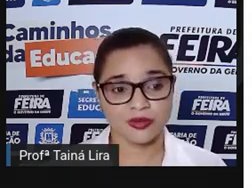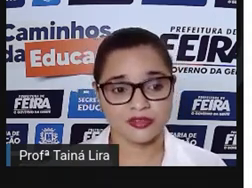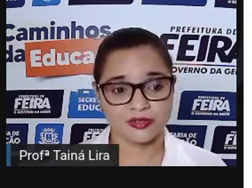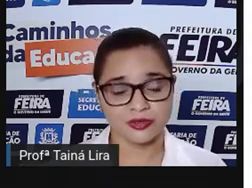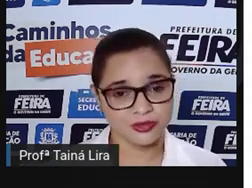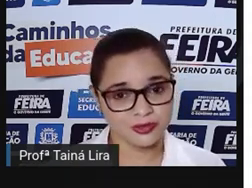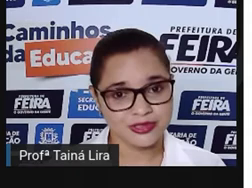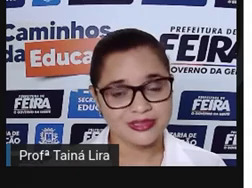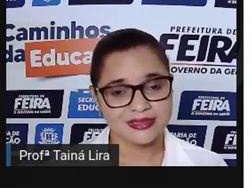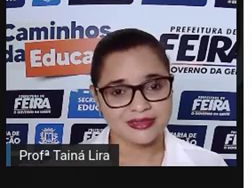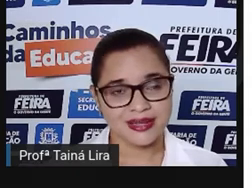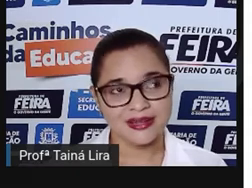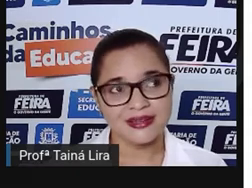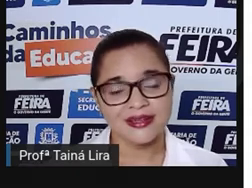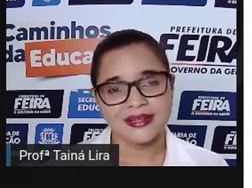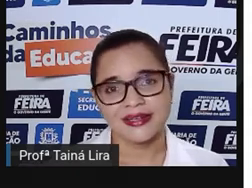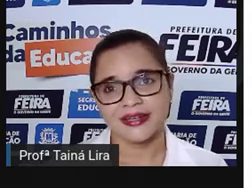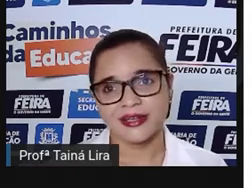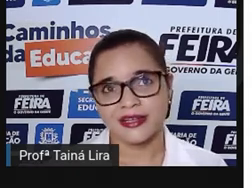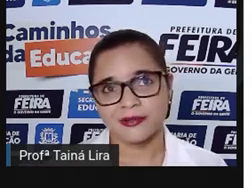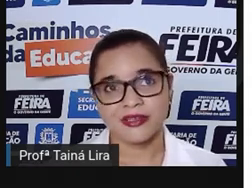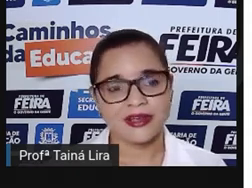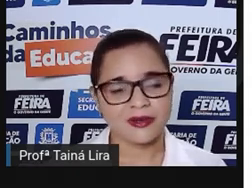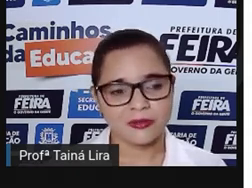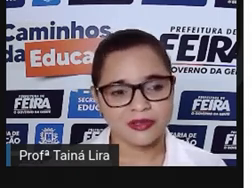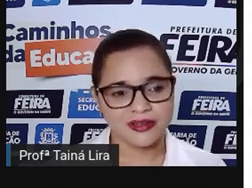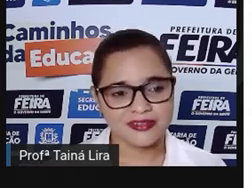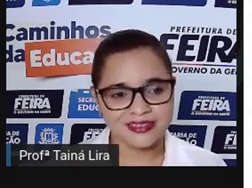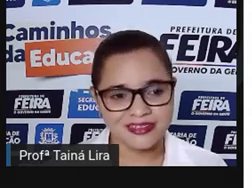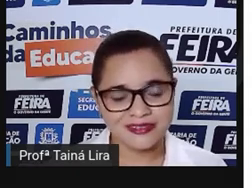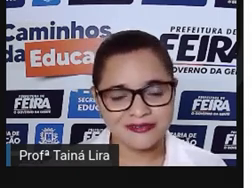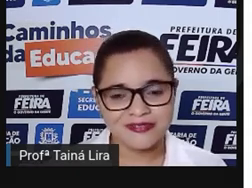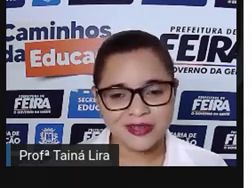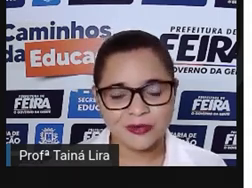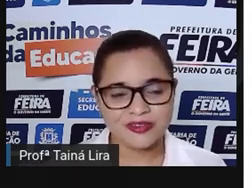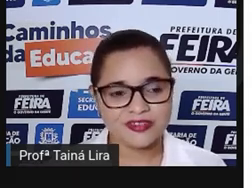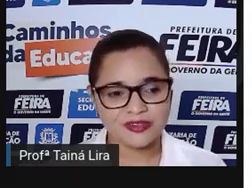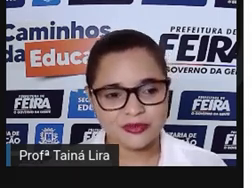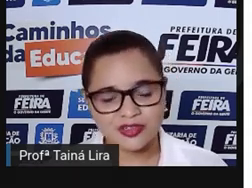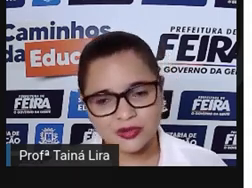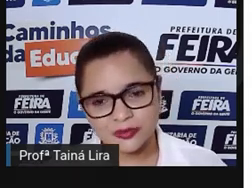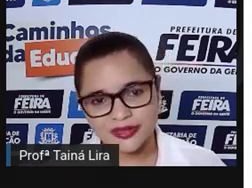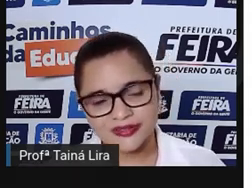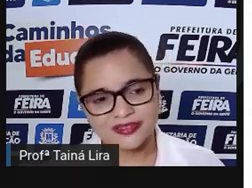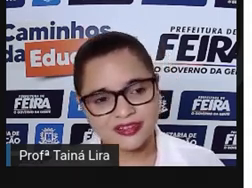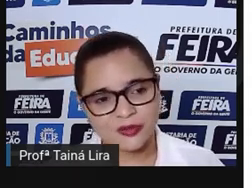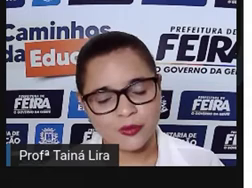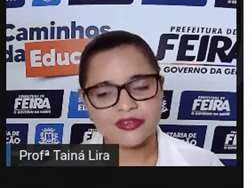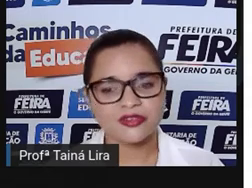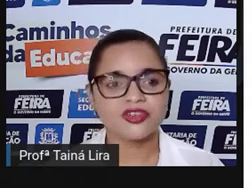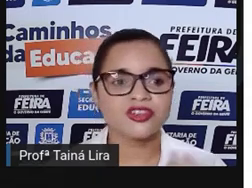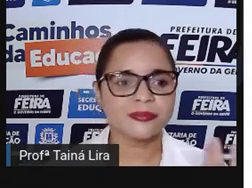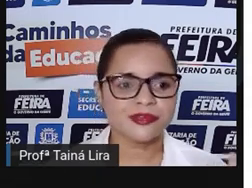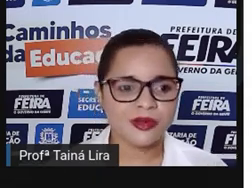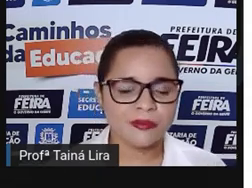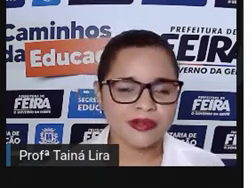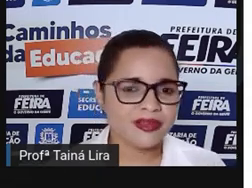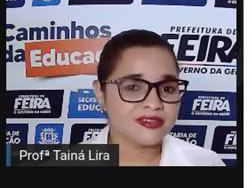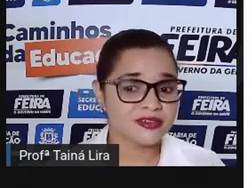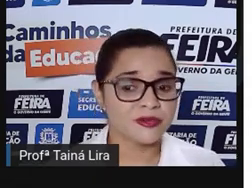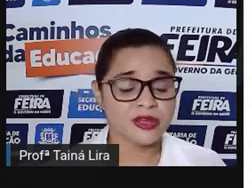comunicação começou, tá? O que é comunicação? O que são os meios de comunicação? Quais são os